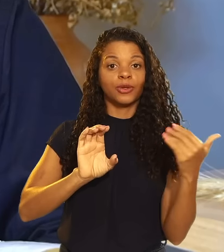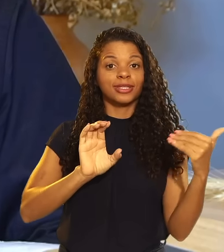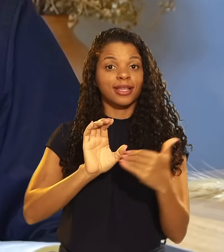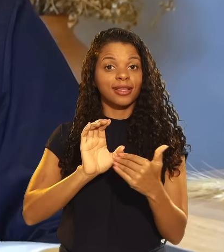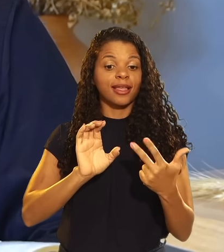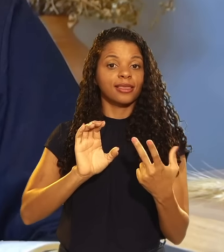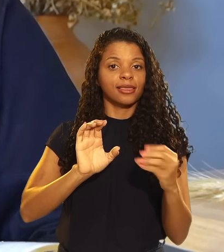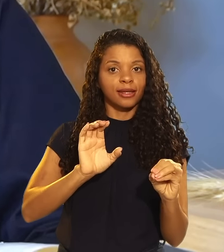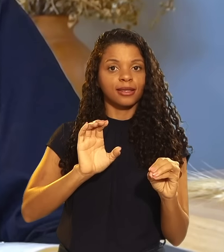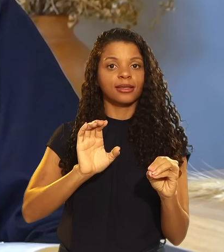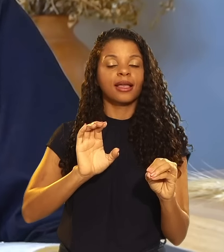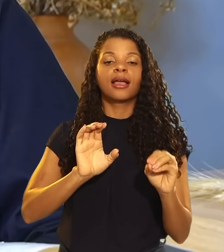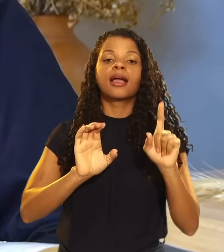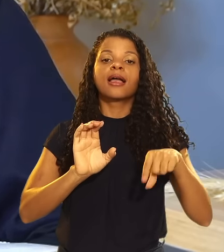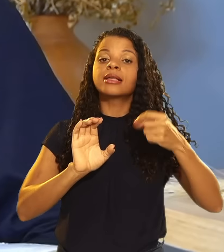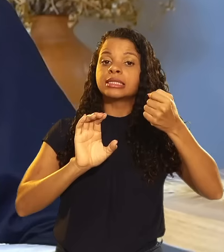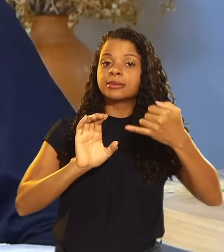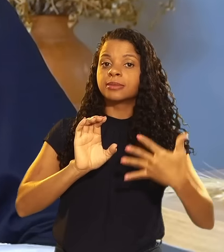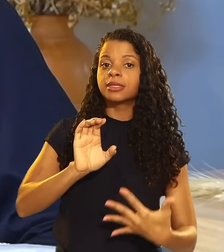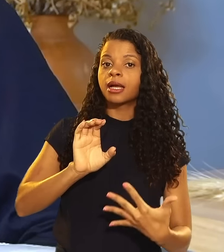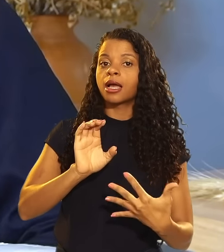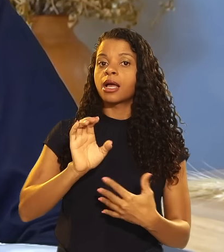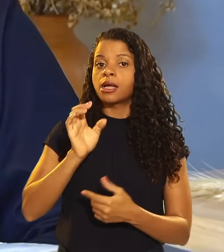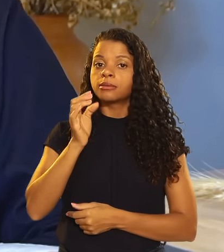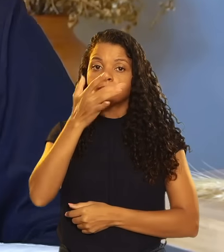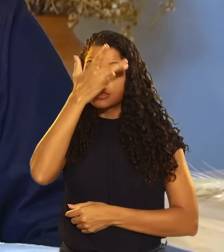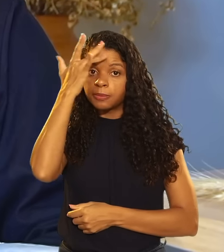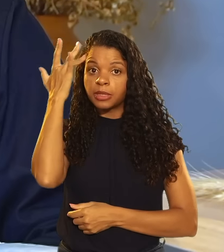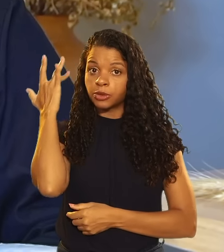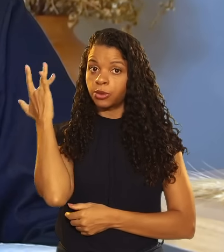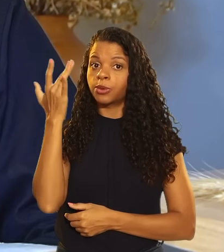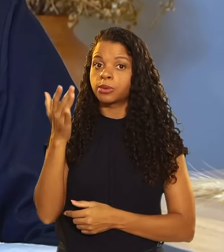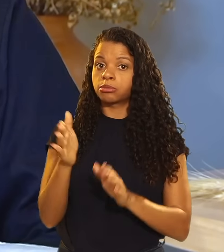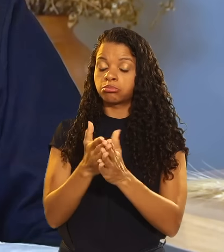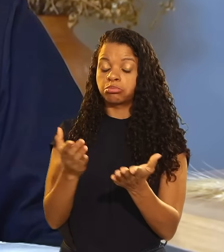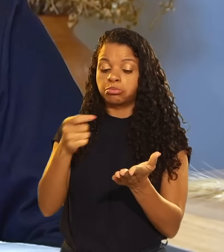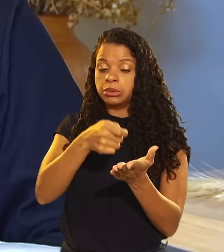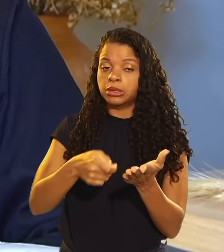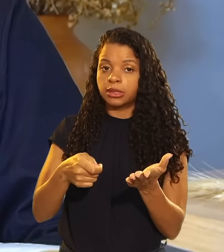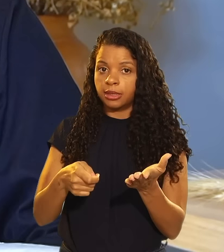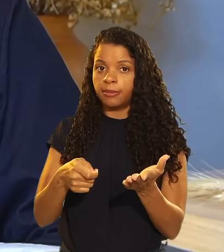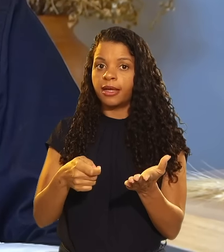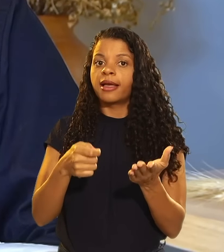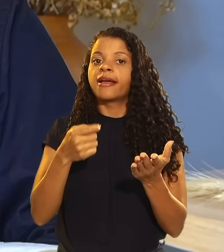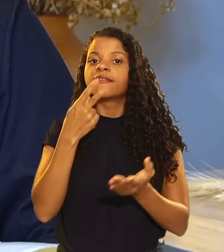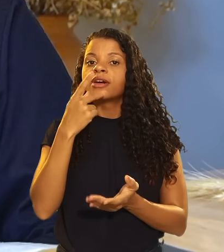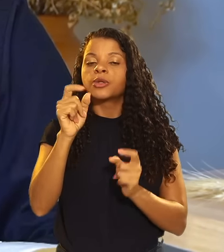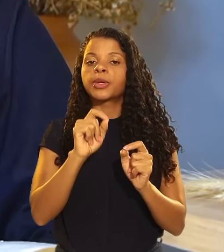escribas que, ao analisarem o que Jesus fazia, dizem, não, ele está fazendo isso no poder de